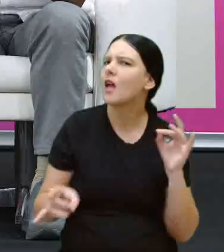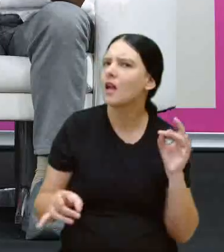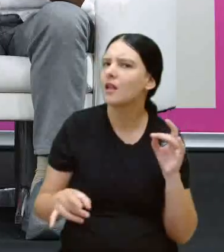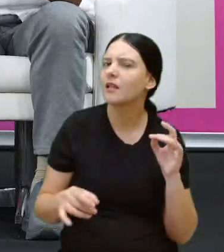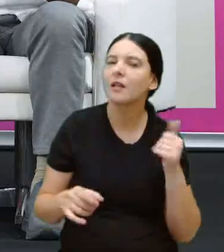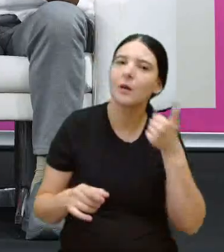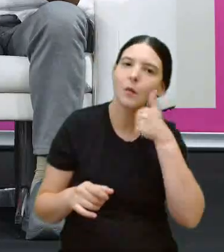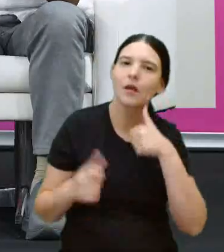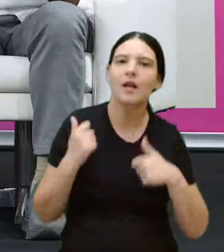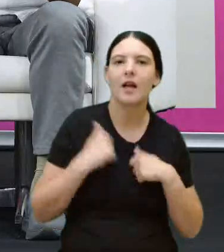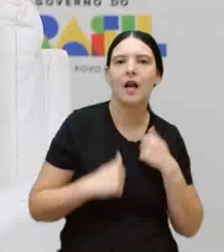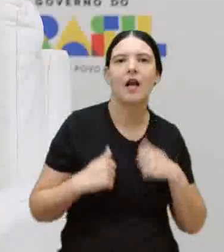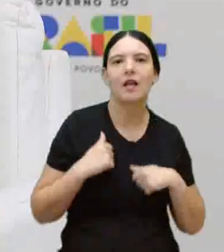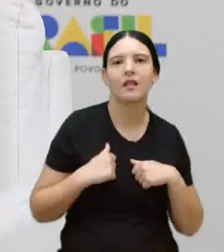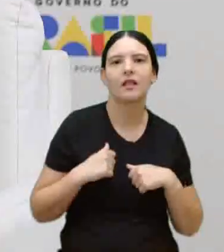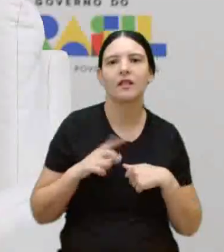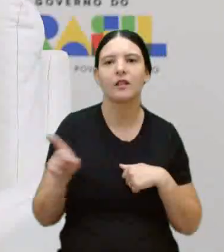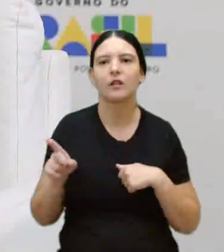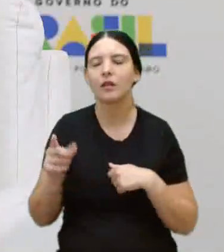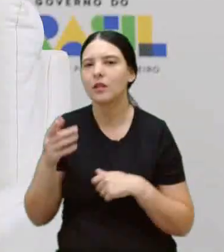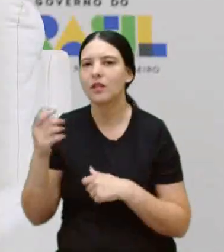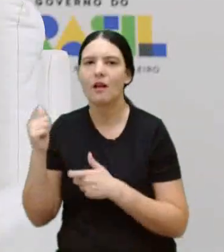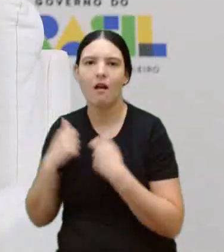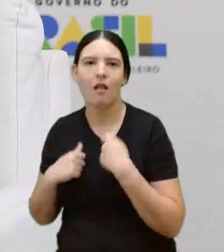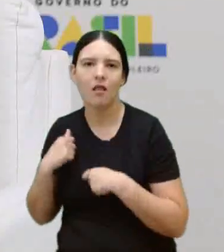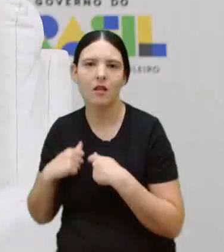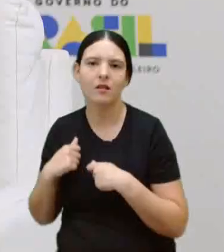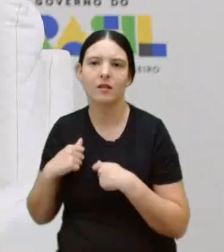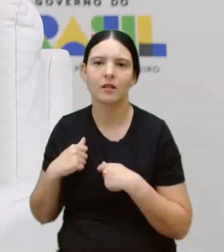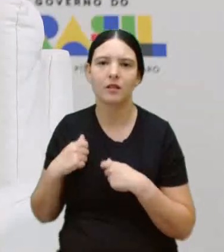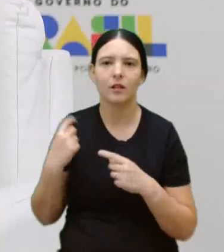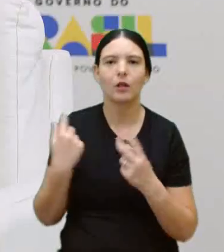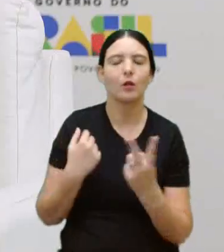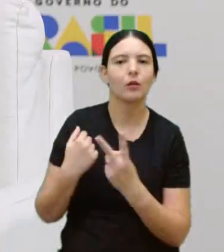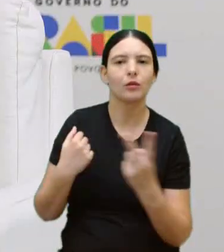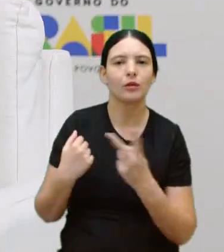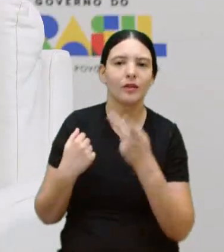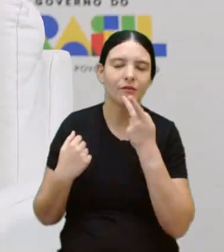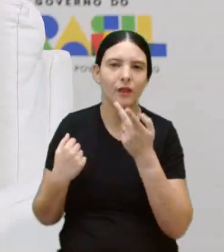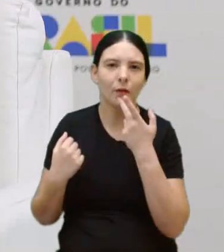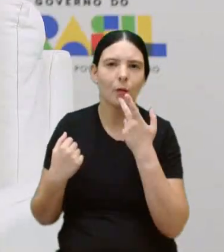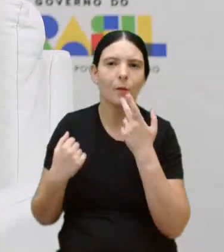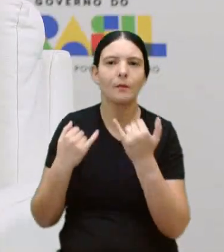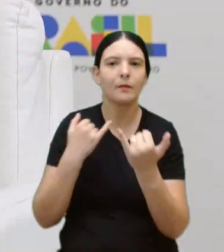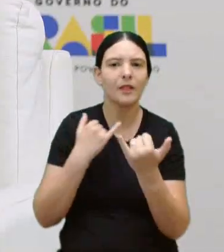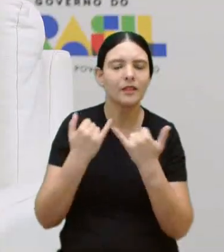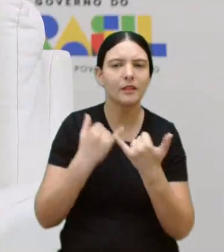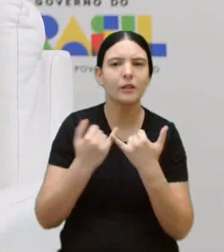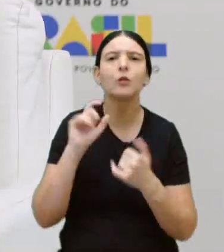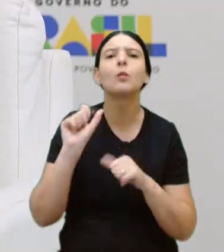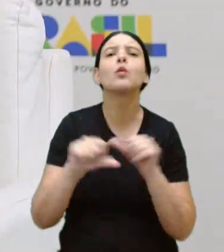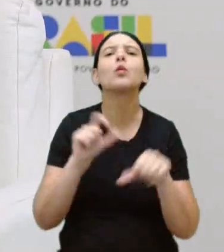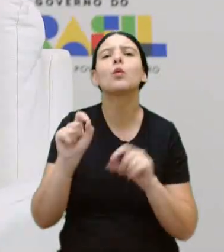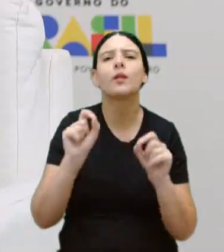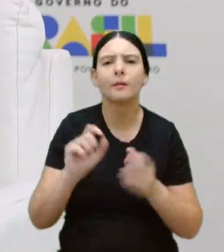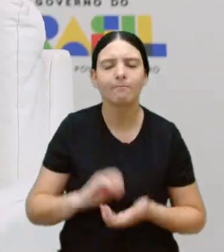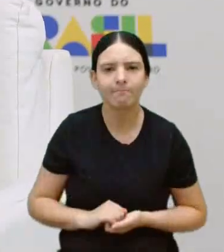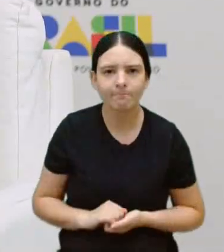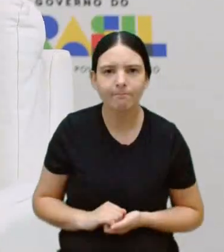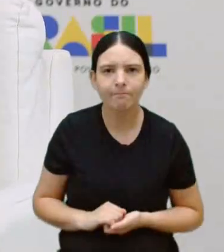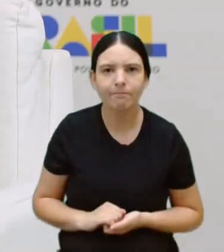um ator, falaram a mesma coisa para plateias muito parecidas. O que mudou? O que